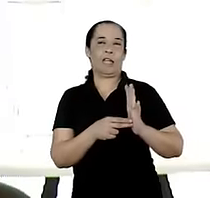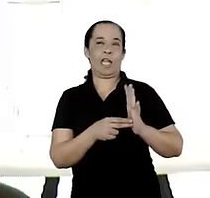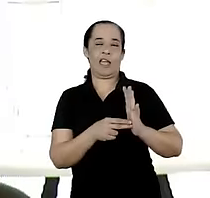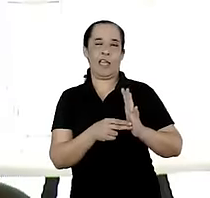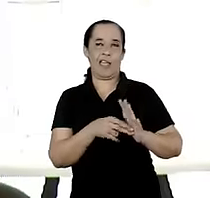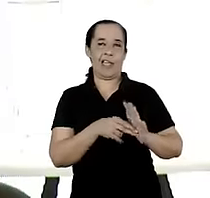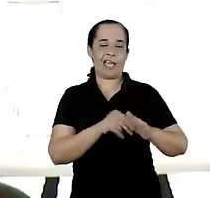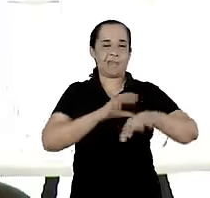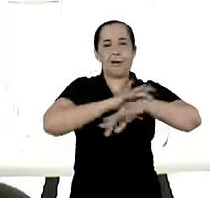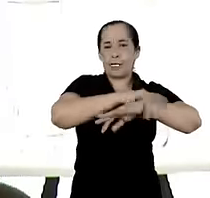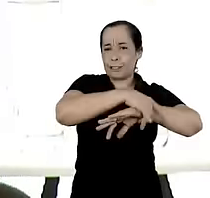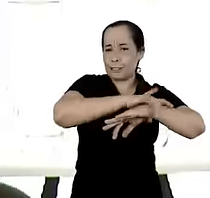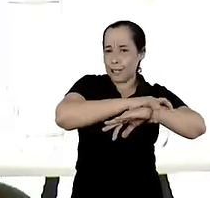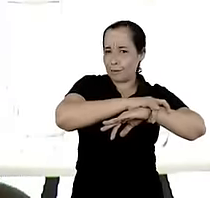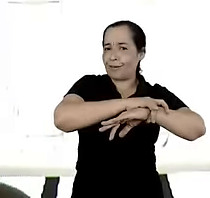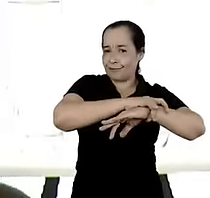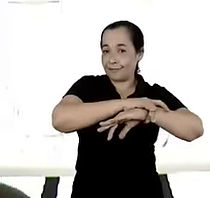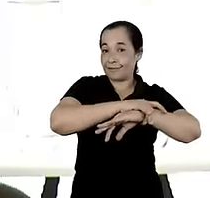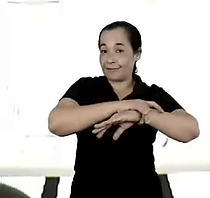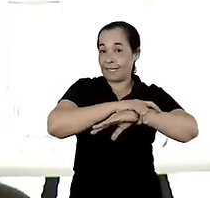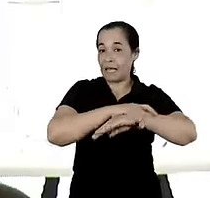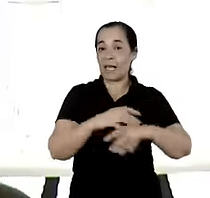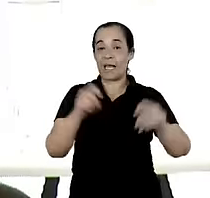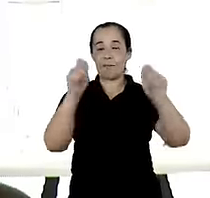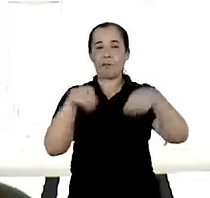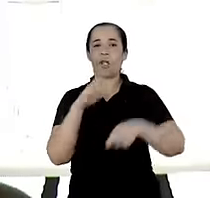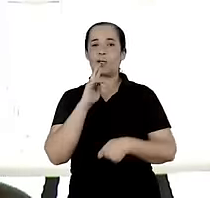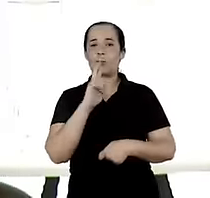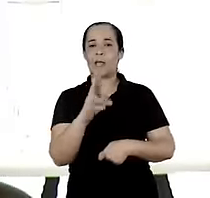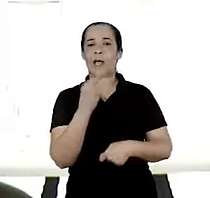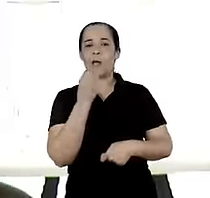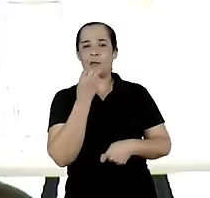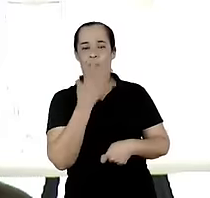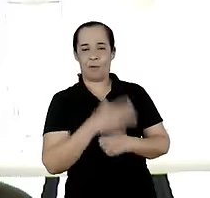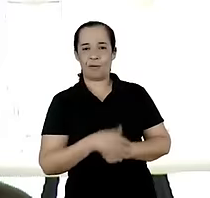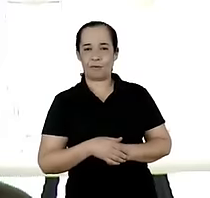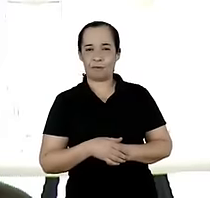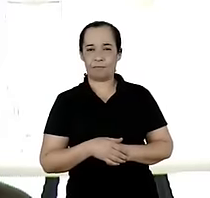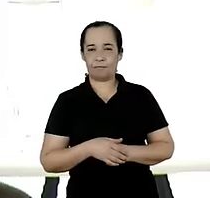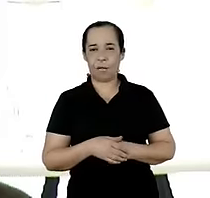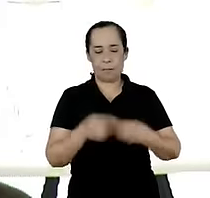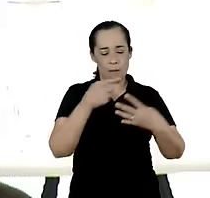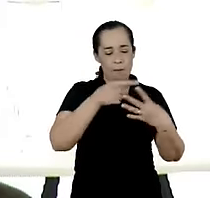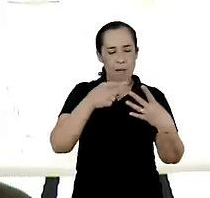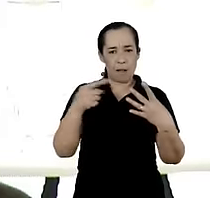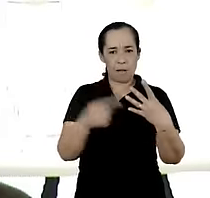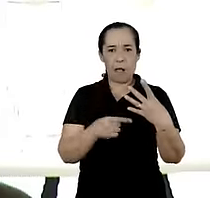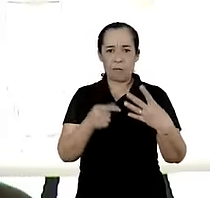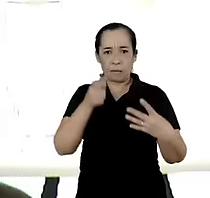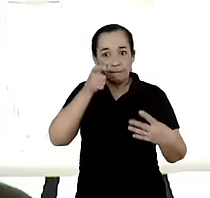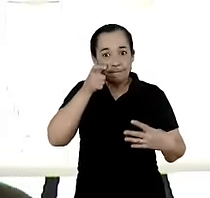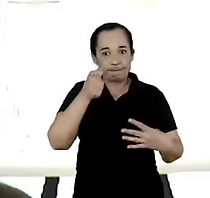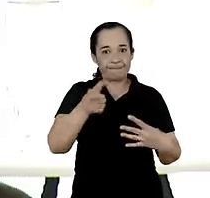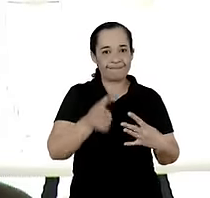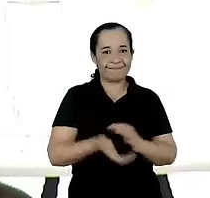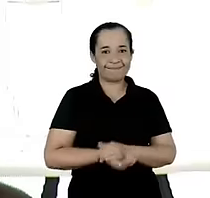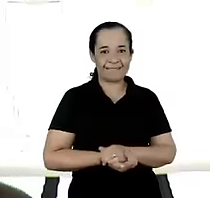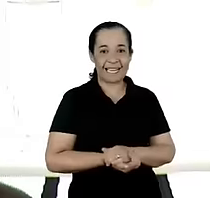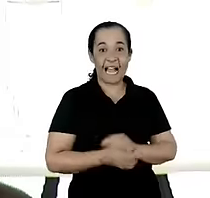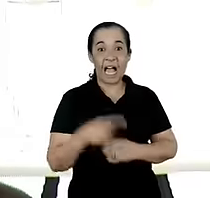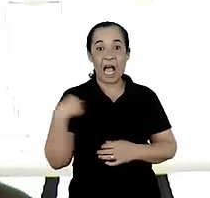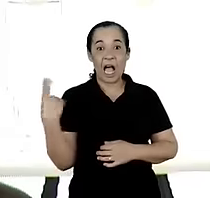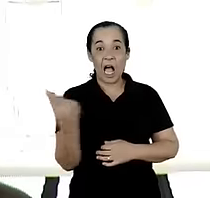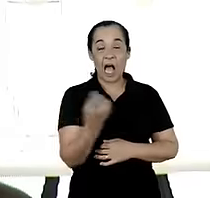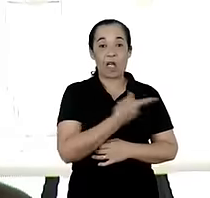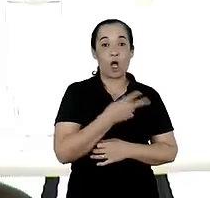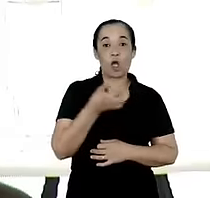aqui mas a probabilidade de bom resultado juntando esses fatores fundamentais é muito interessante Então a nossa visão é que o preço hoje é